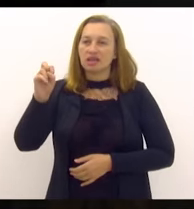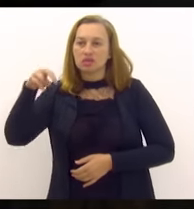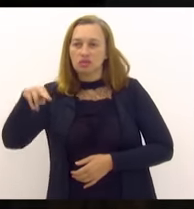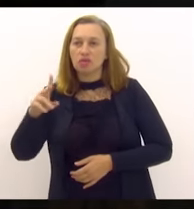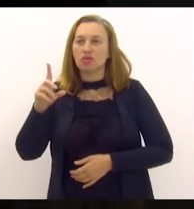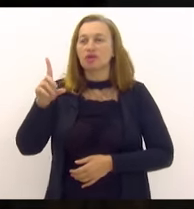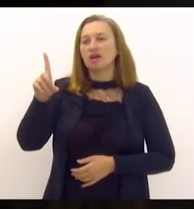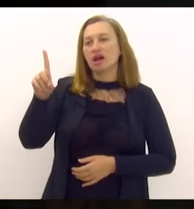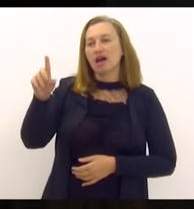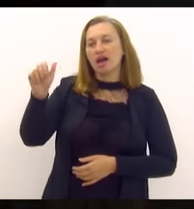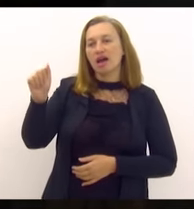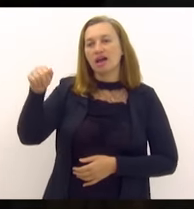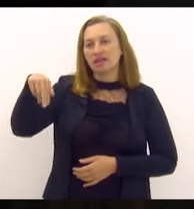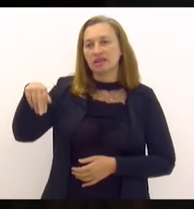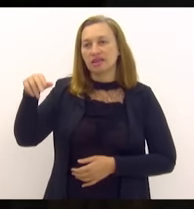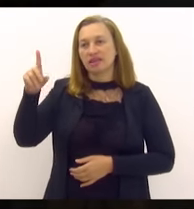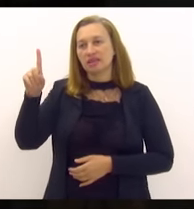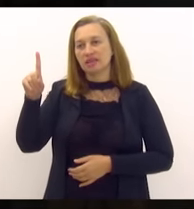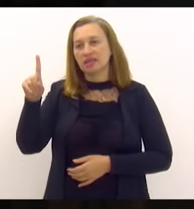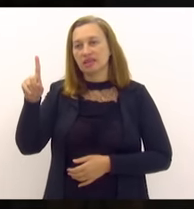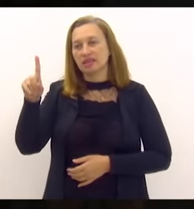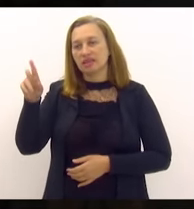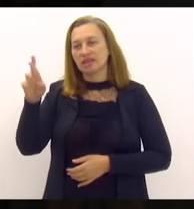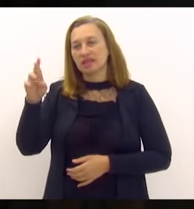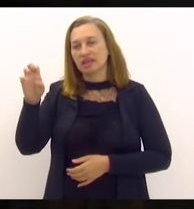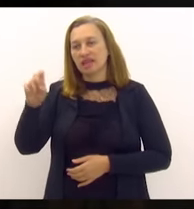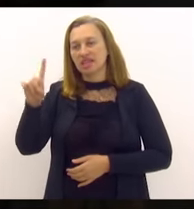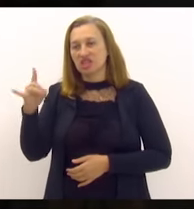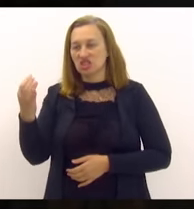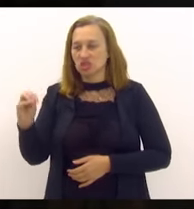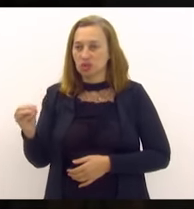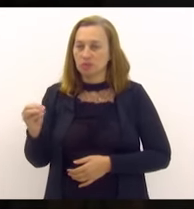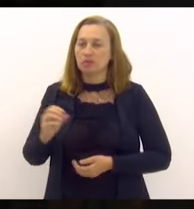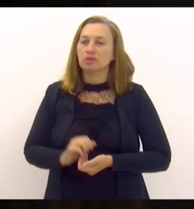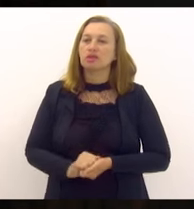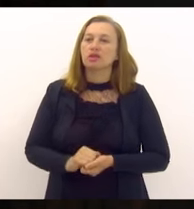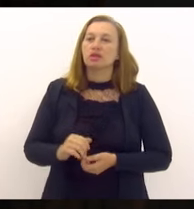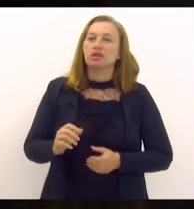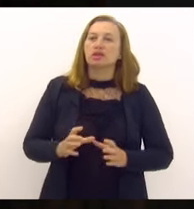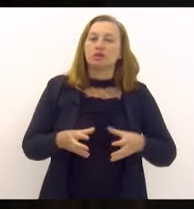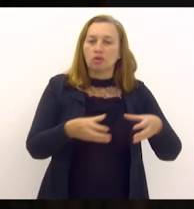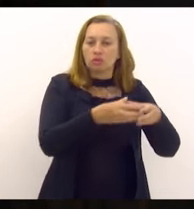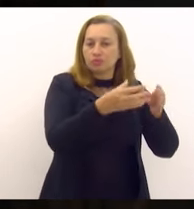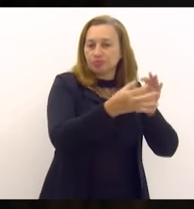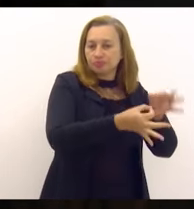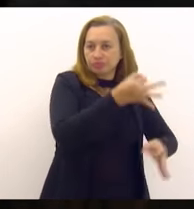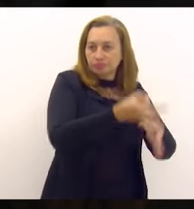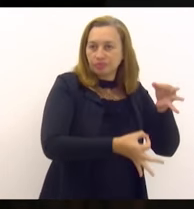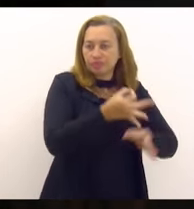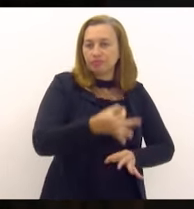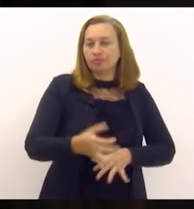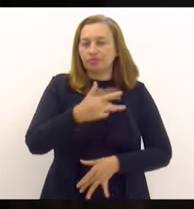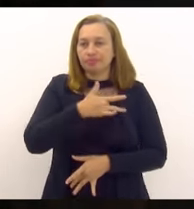Siciliano. Pendendo de pareceres das comissões Constituição e Justiça, de Saúde, Esporte e Lazer, Defesa